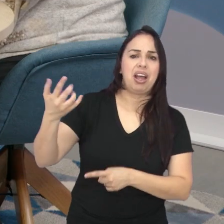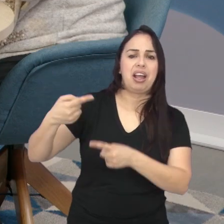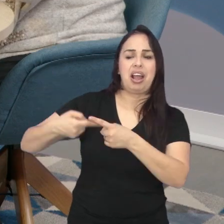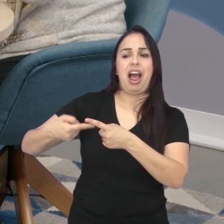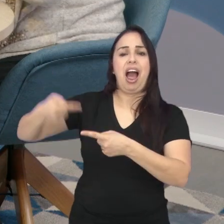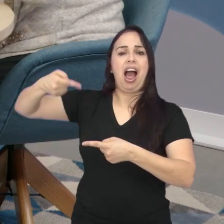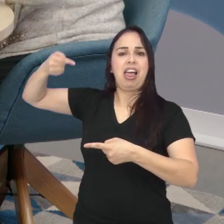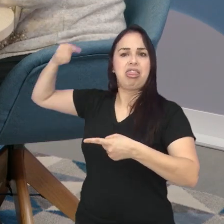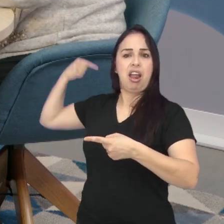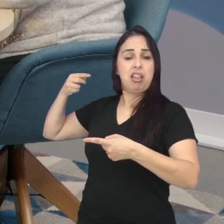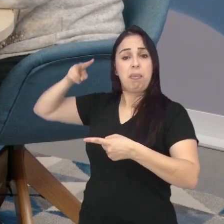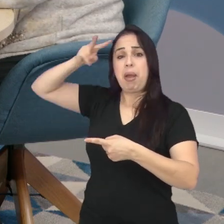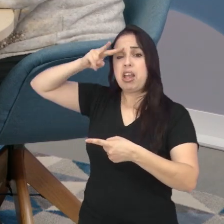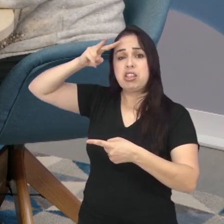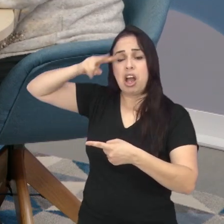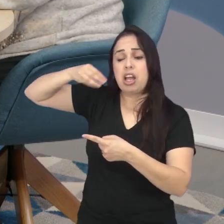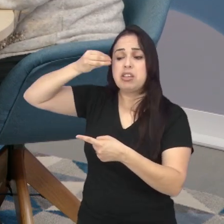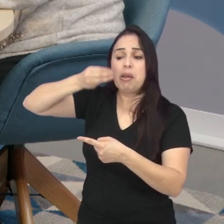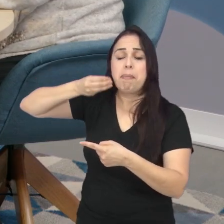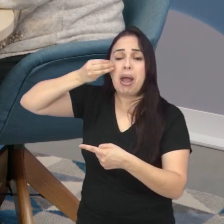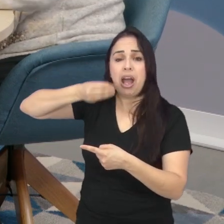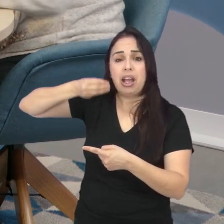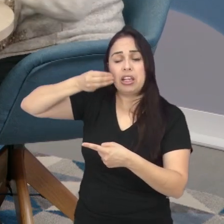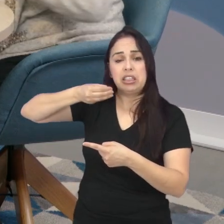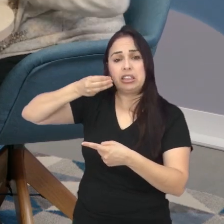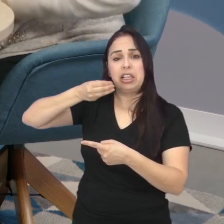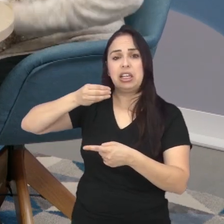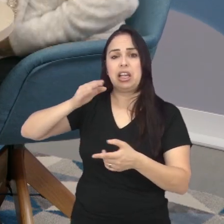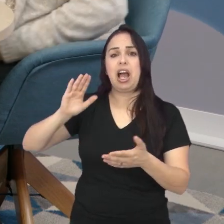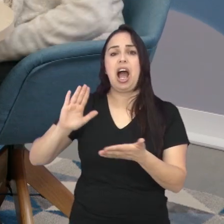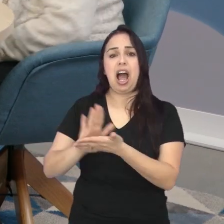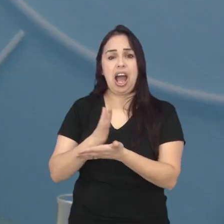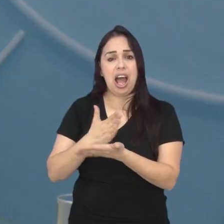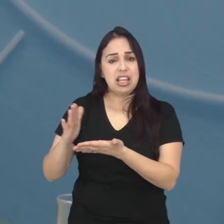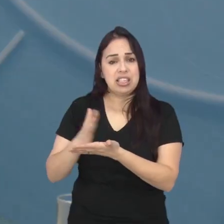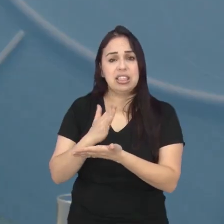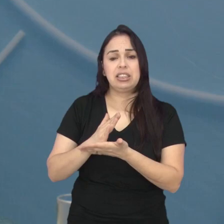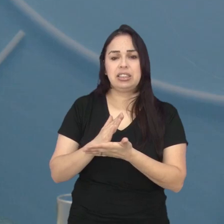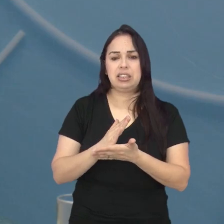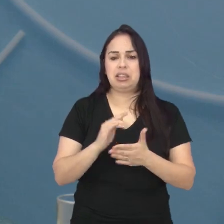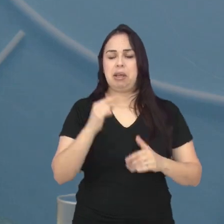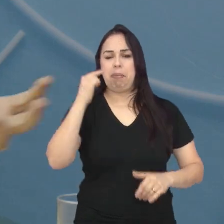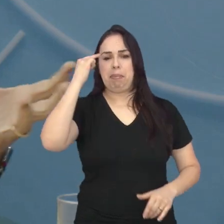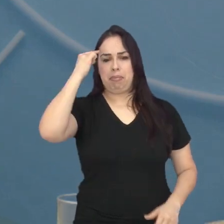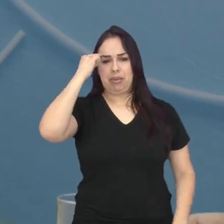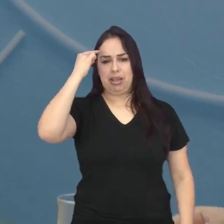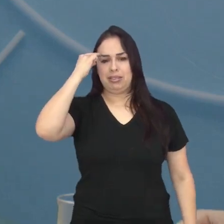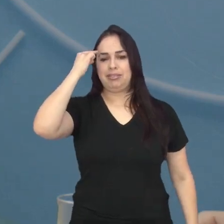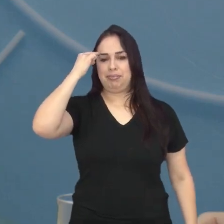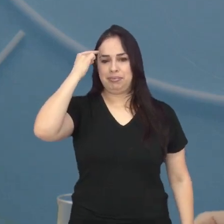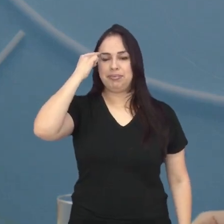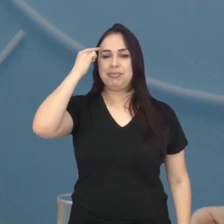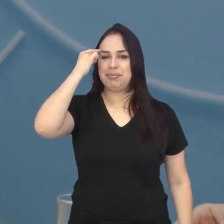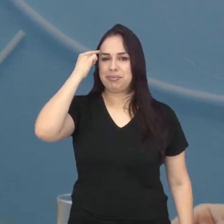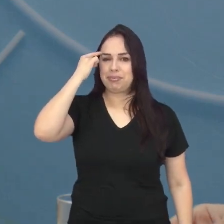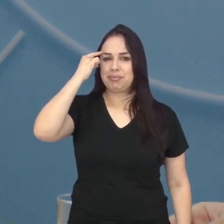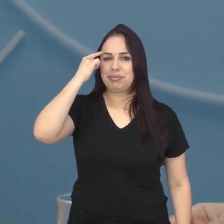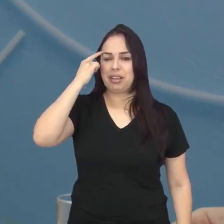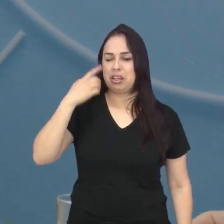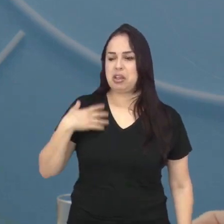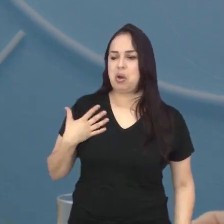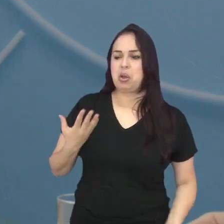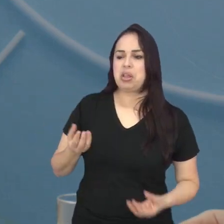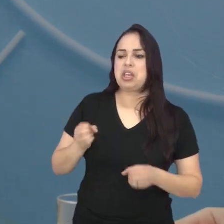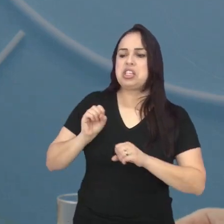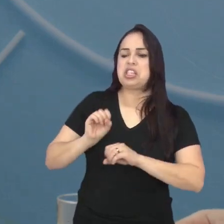uma história de vida, de várias experiências. Então, muitas vezes, a gente pensa, nossa, que eu até estava falando para vocês também, o quanto